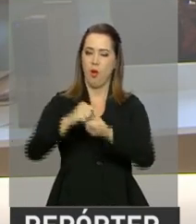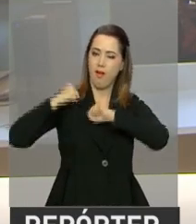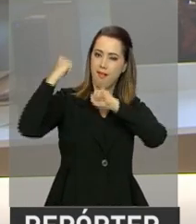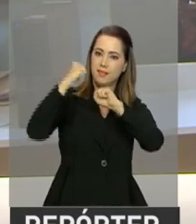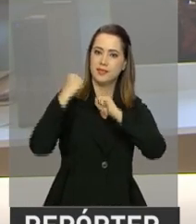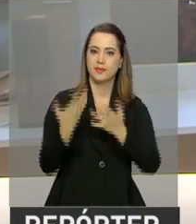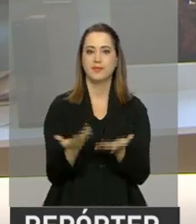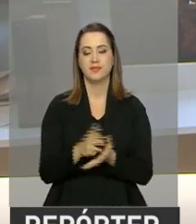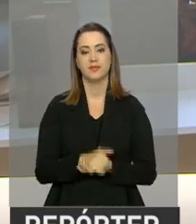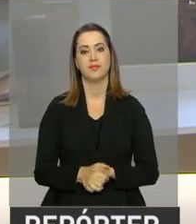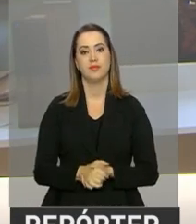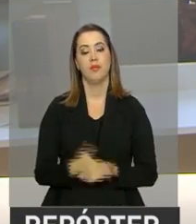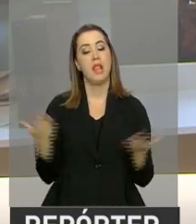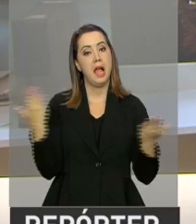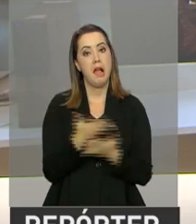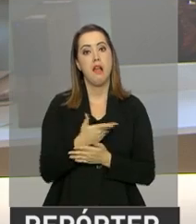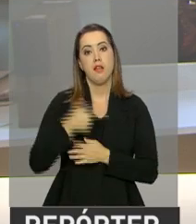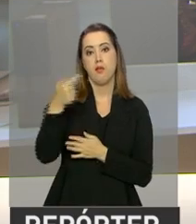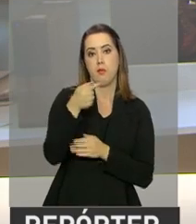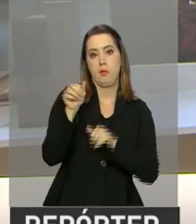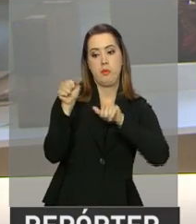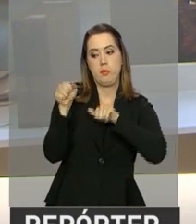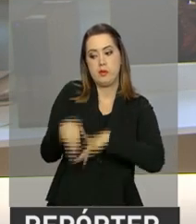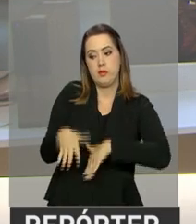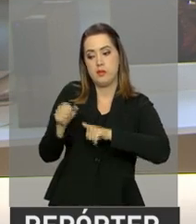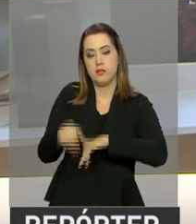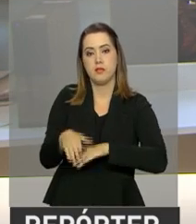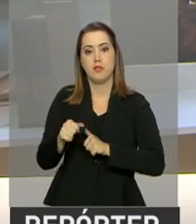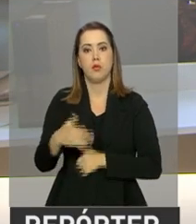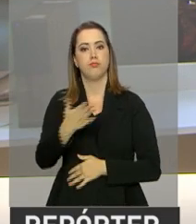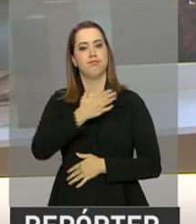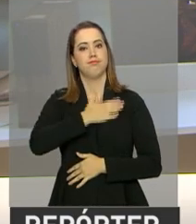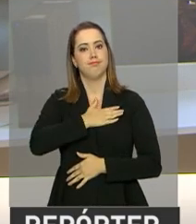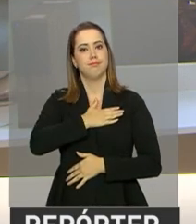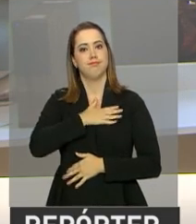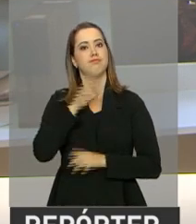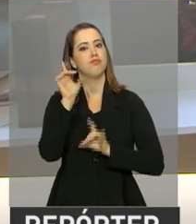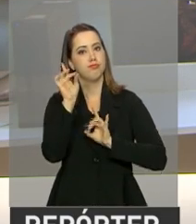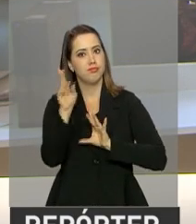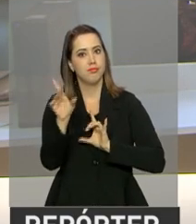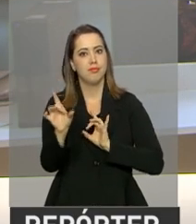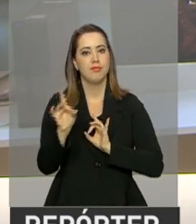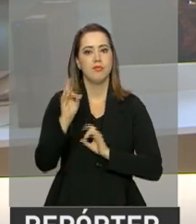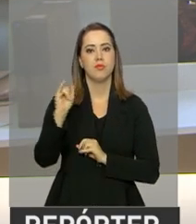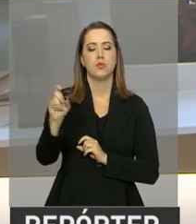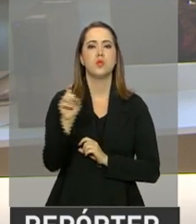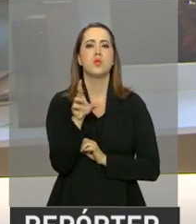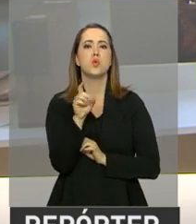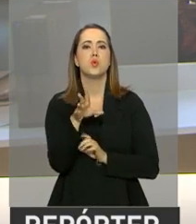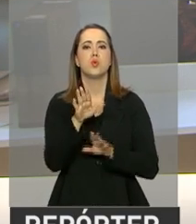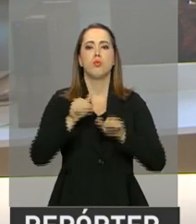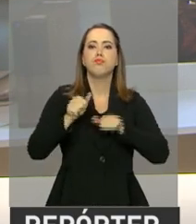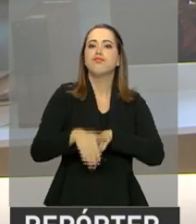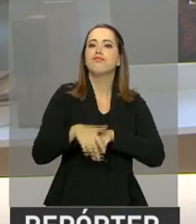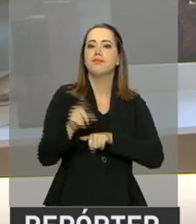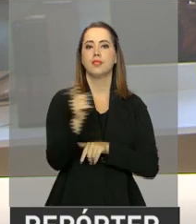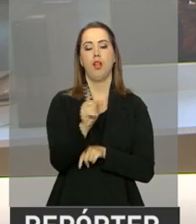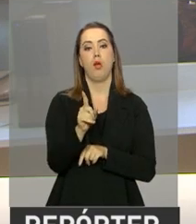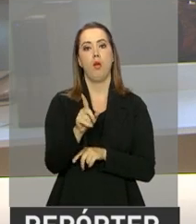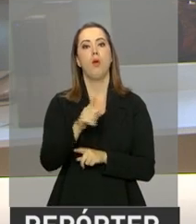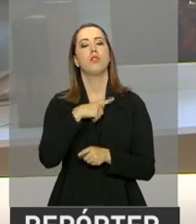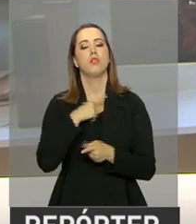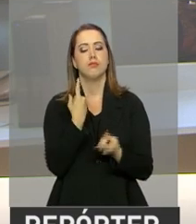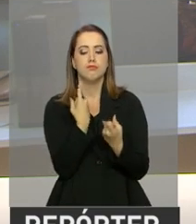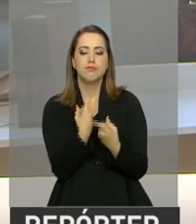E falando do 7 de setembro, as comemorações do Dia da Pátria aqui em Brasília não ficaram só no desfile cívico-militar. A